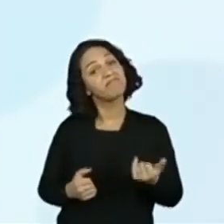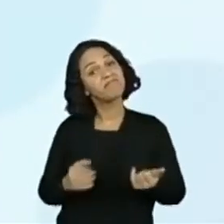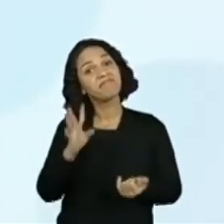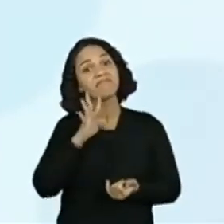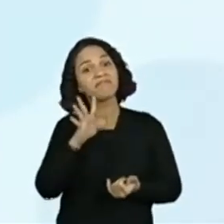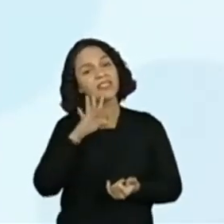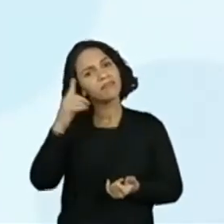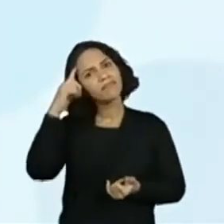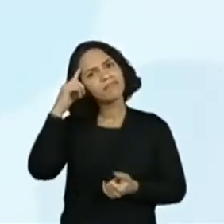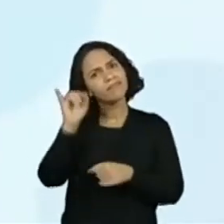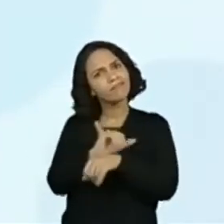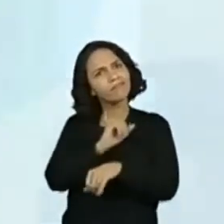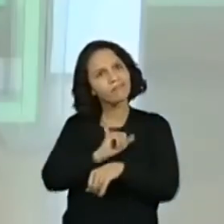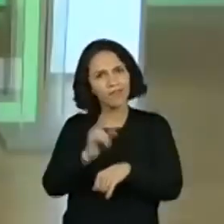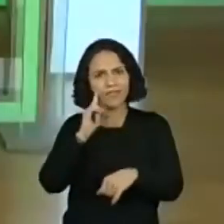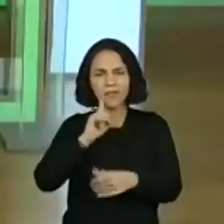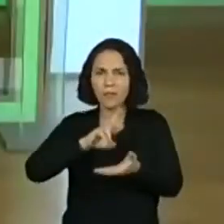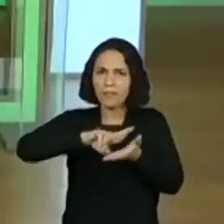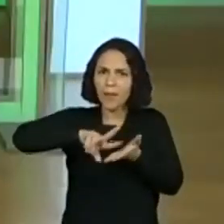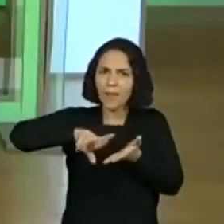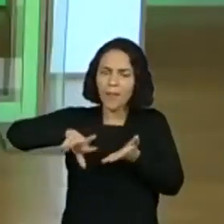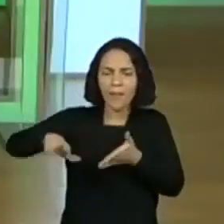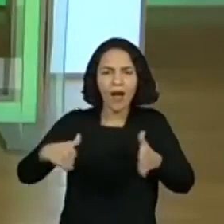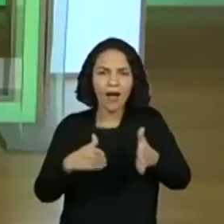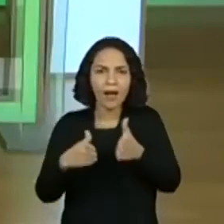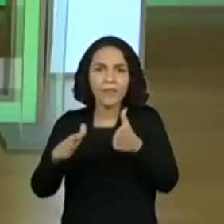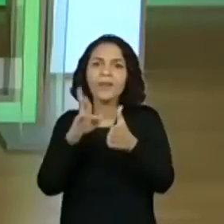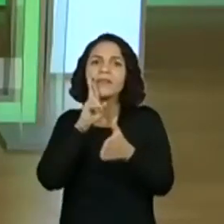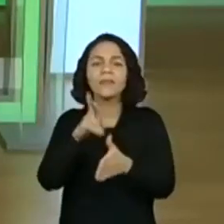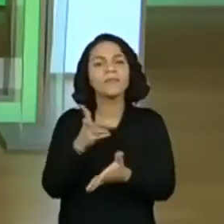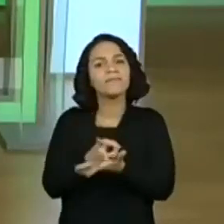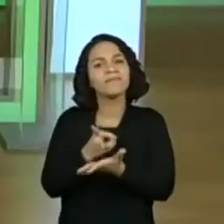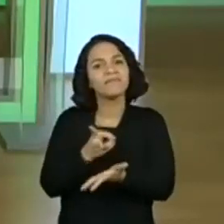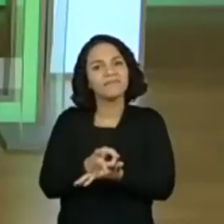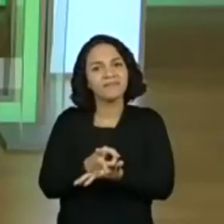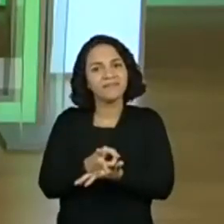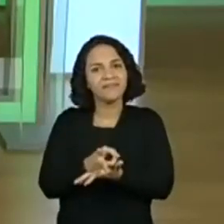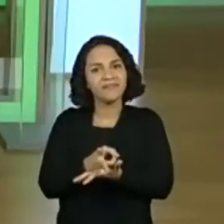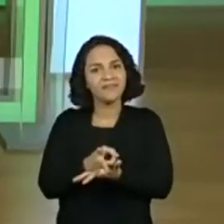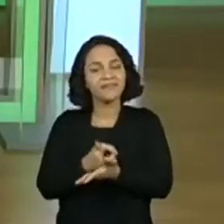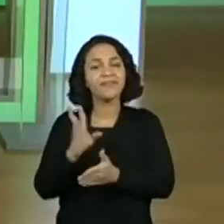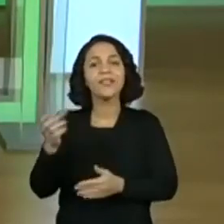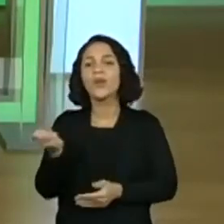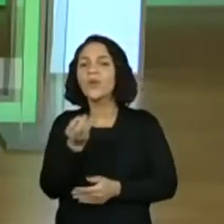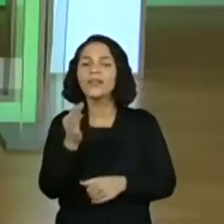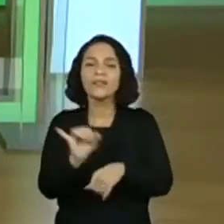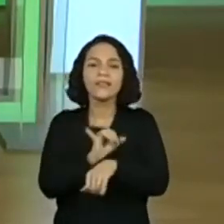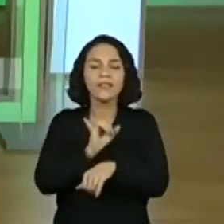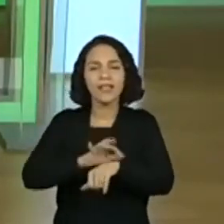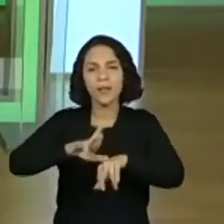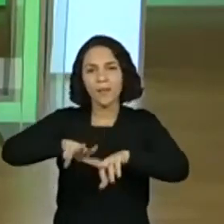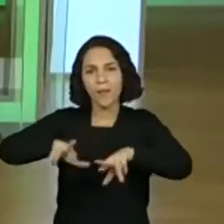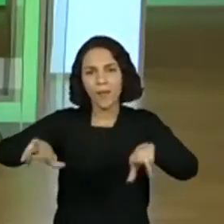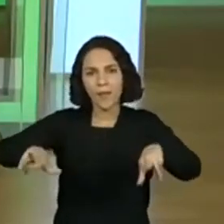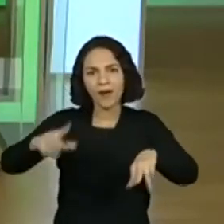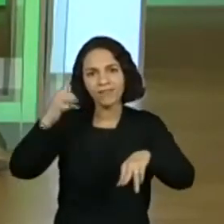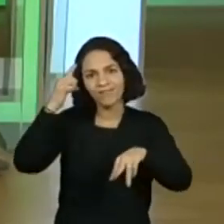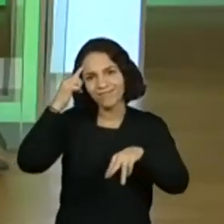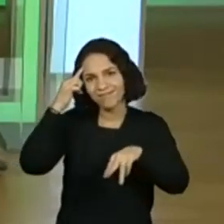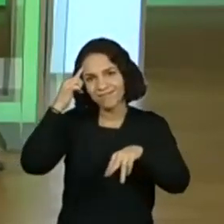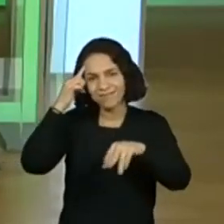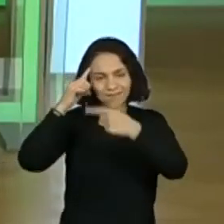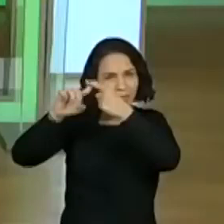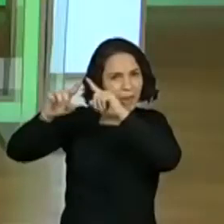bom pensar assim. Vejam quantos caminhos nos levaram ao resultado, não é? Exato. Quantas maneiras de pensar estão envolvidas